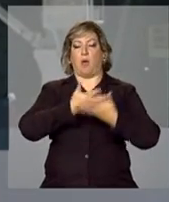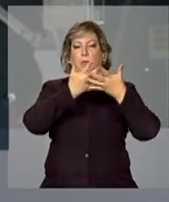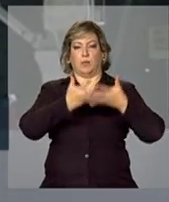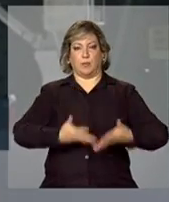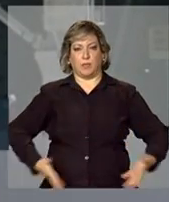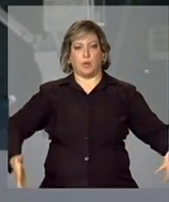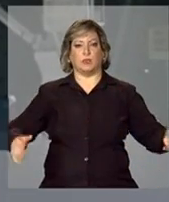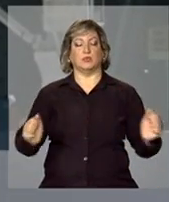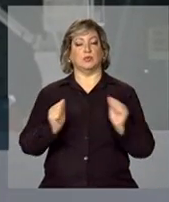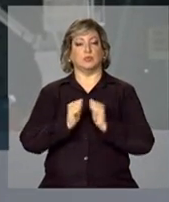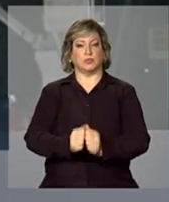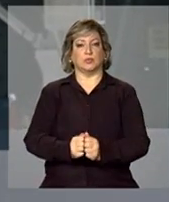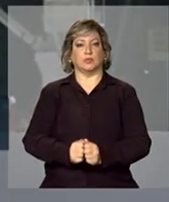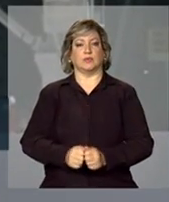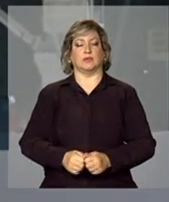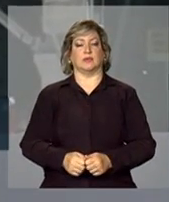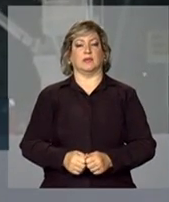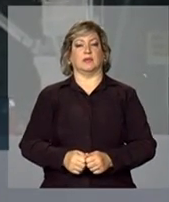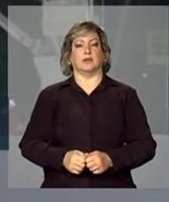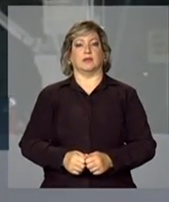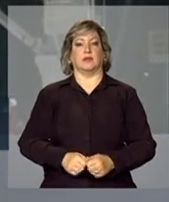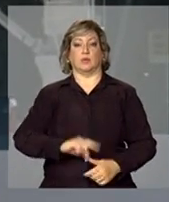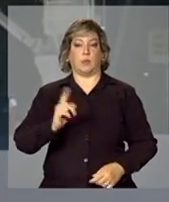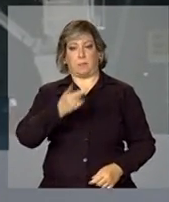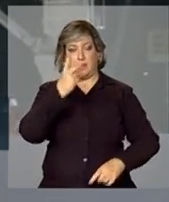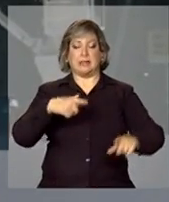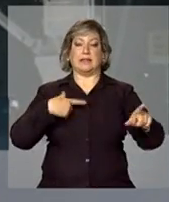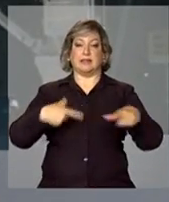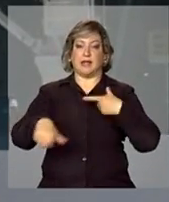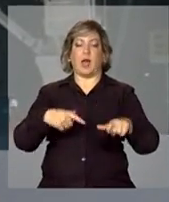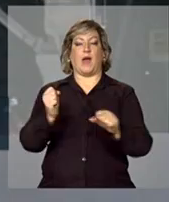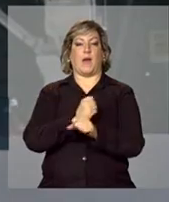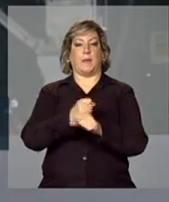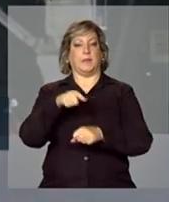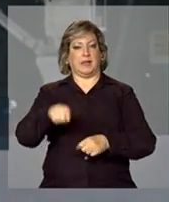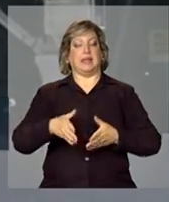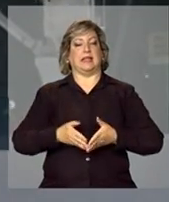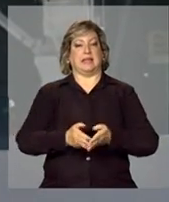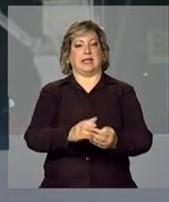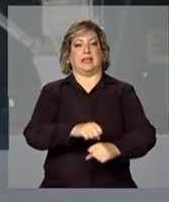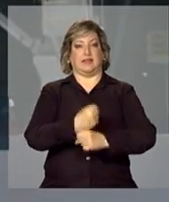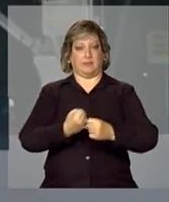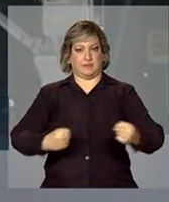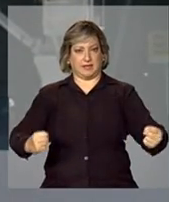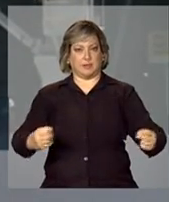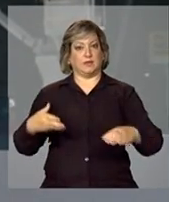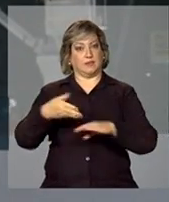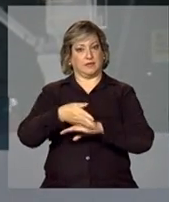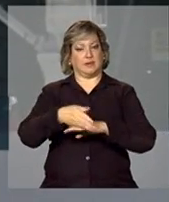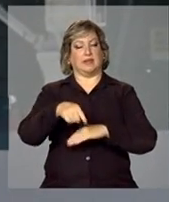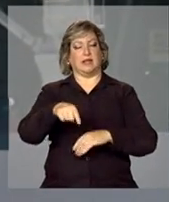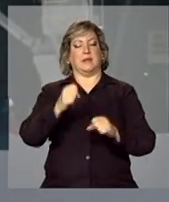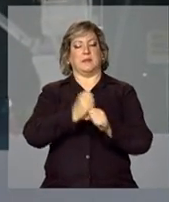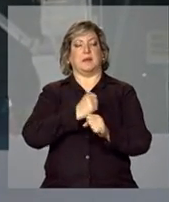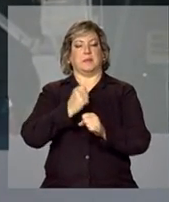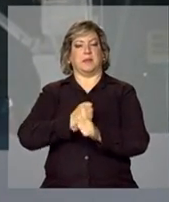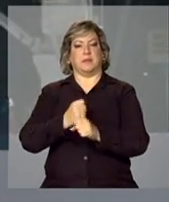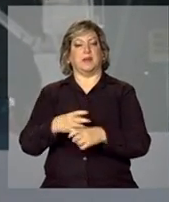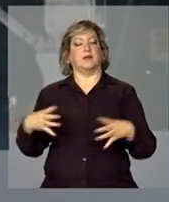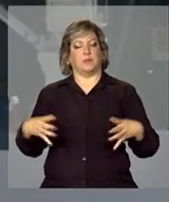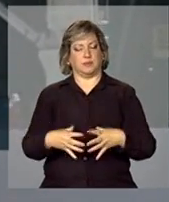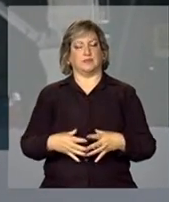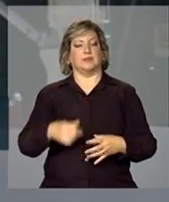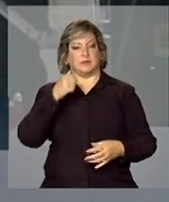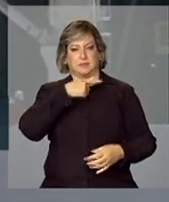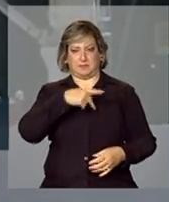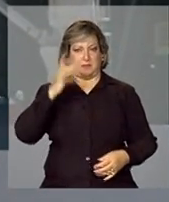almoço com os operários com os trabalhadores que participaram da construção